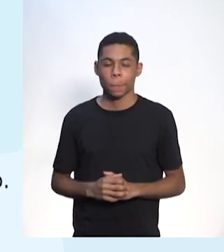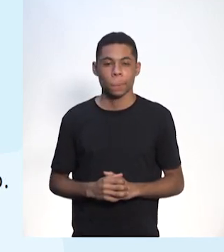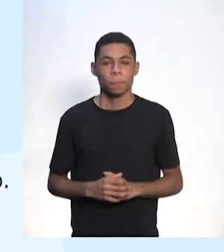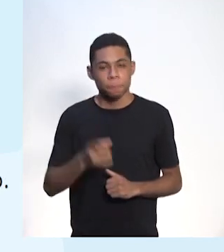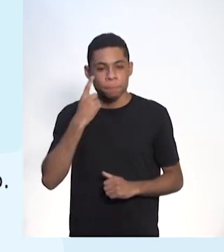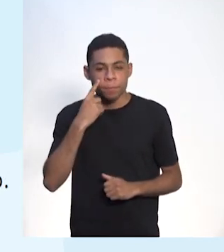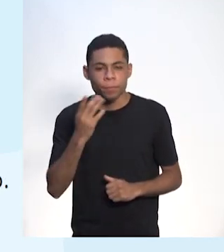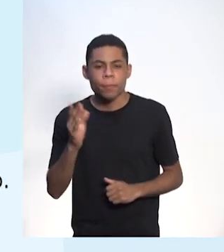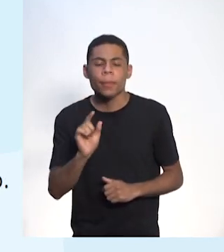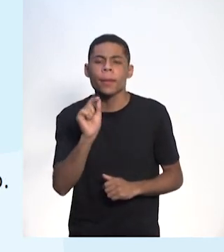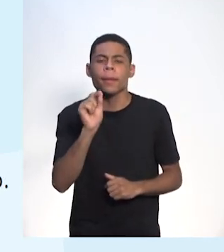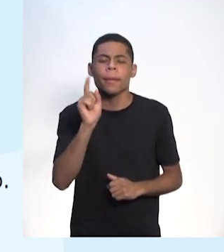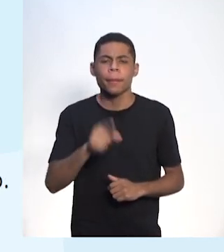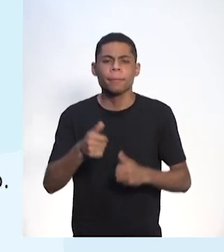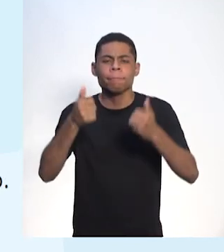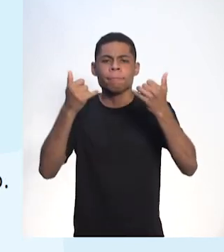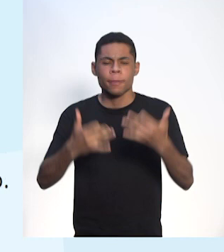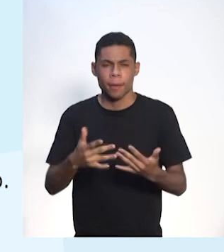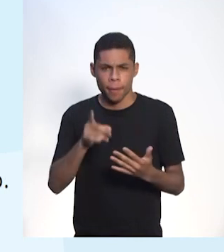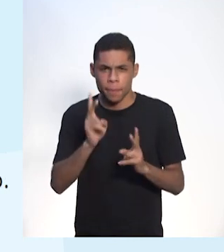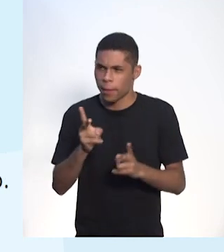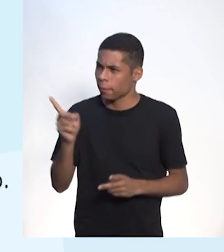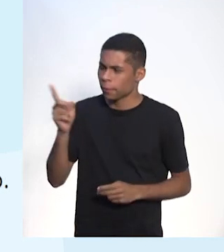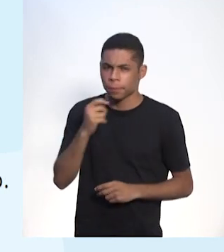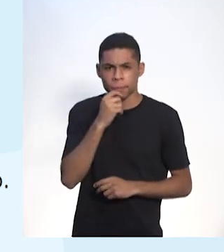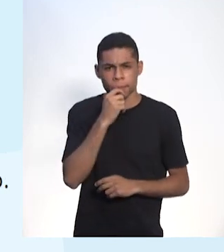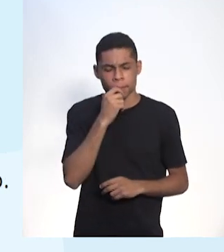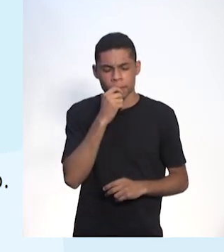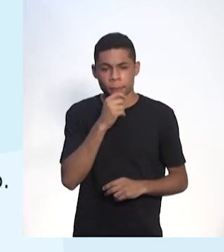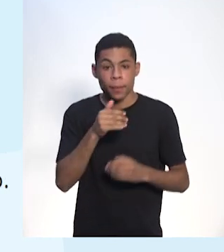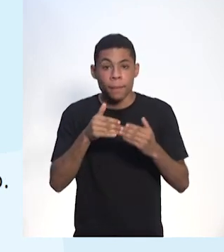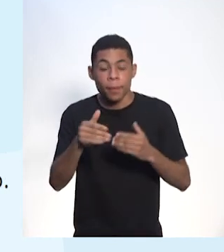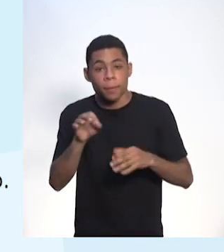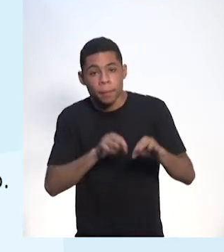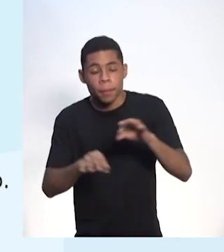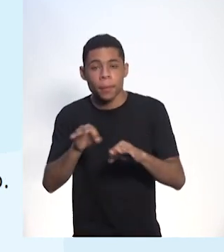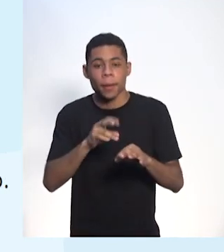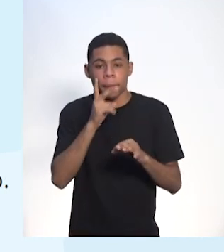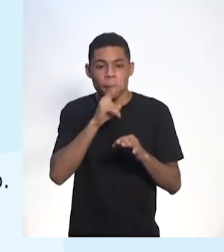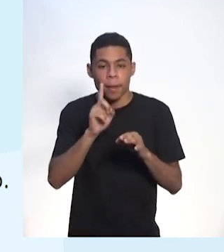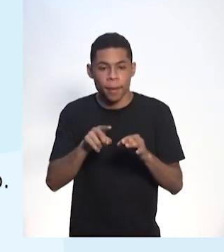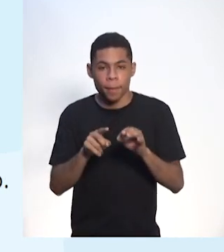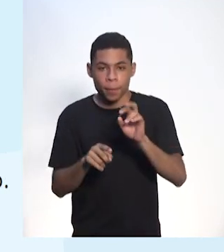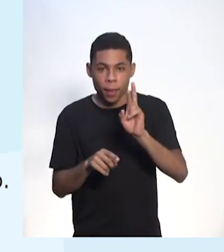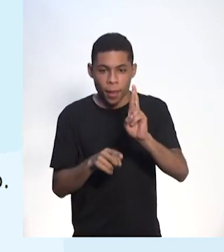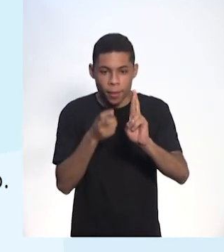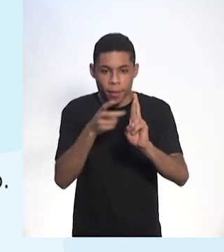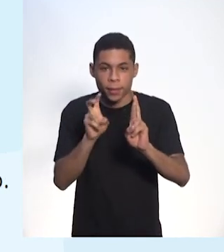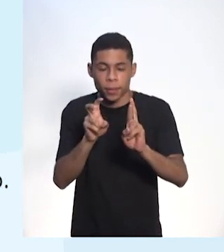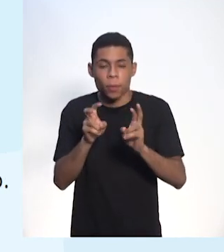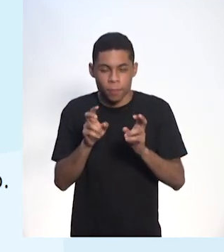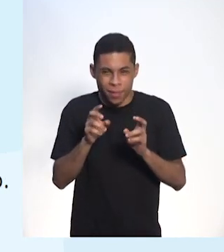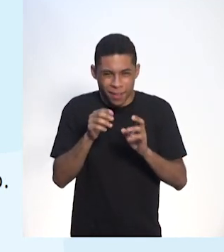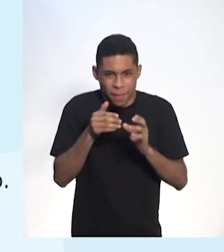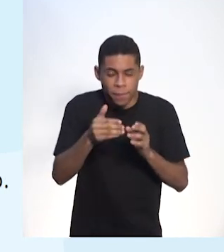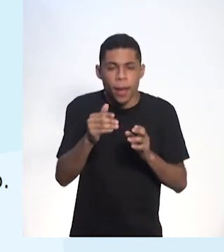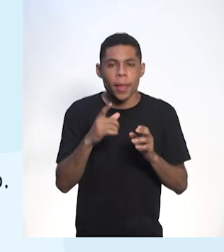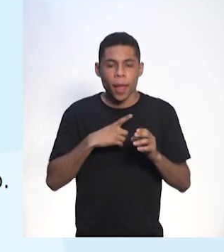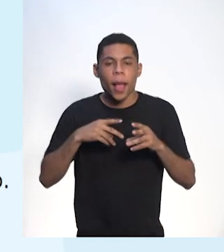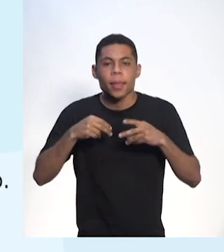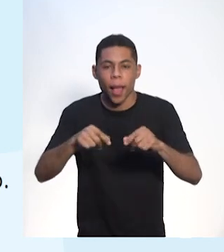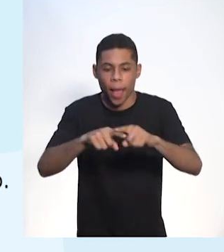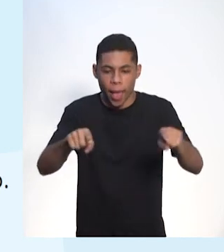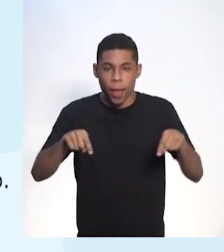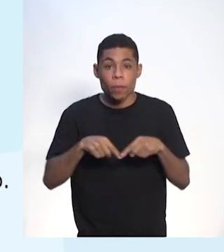gente, o que, que é dito nessa questão, né? Que será construída uma cerca ao redor do terreno. Então, a gente vai determinar